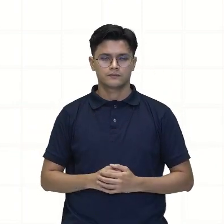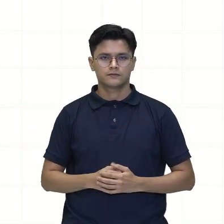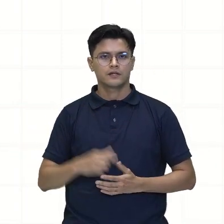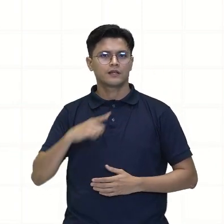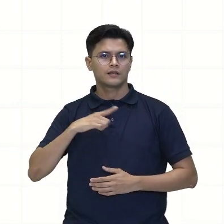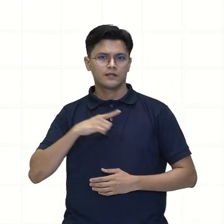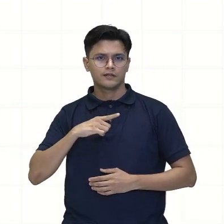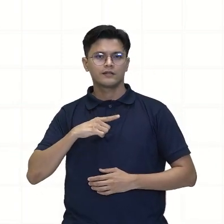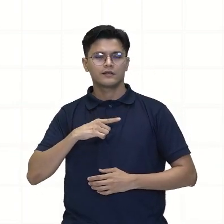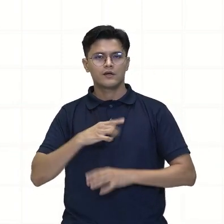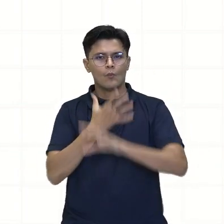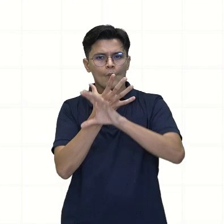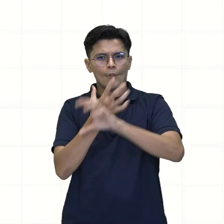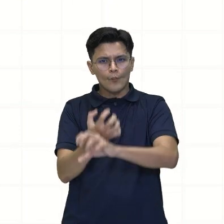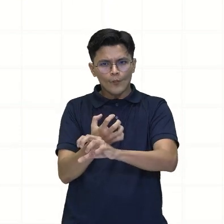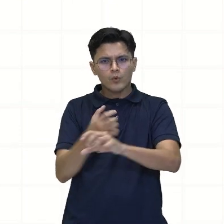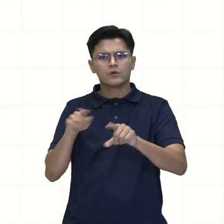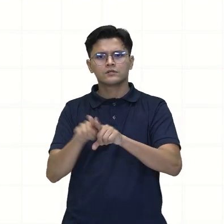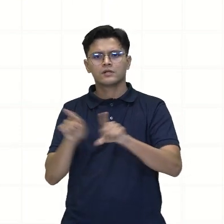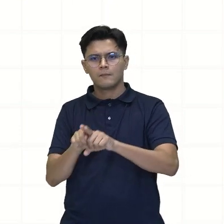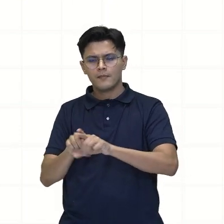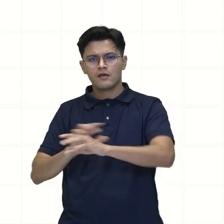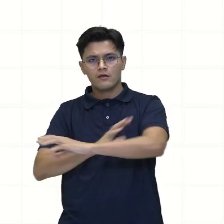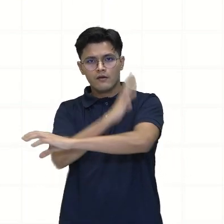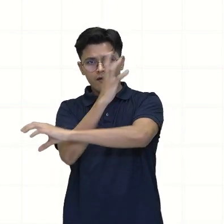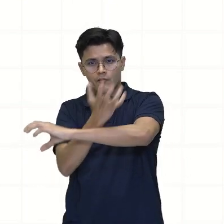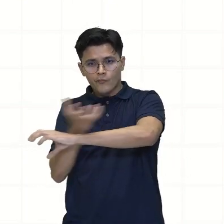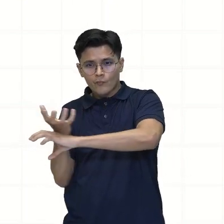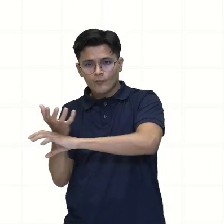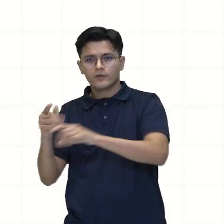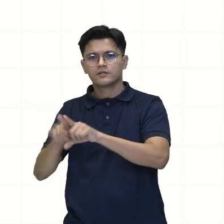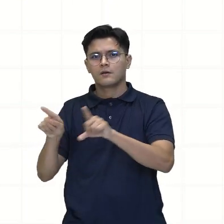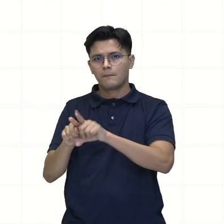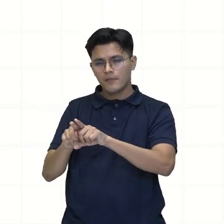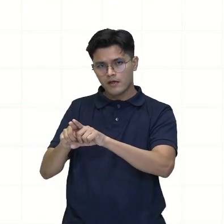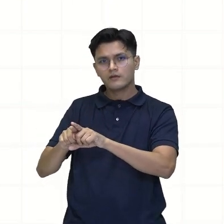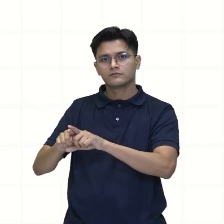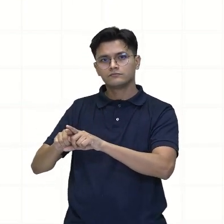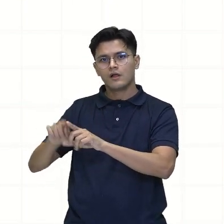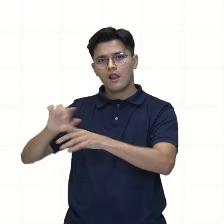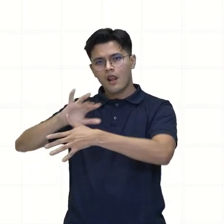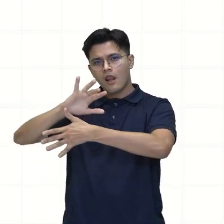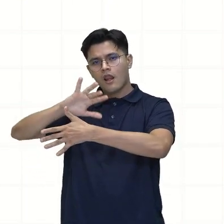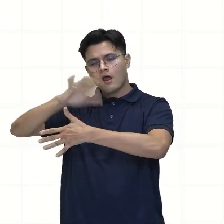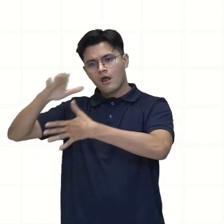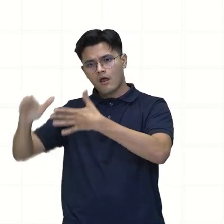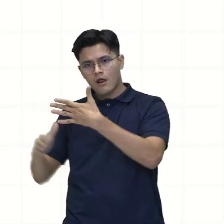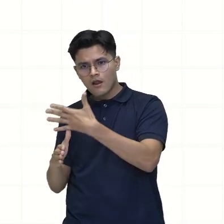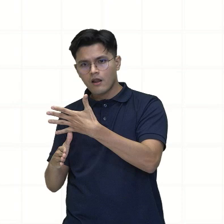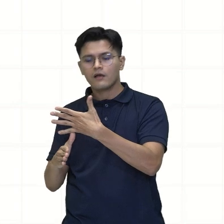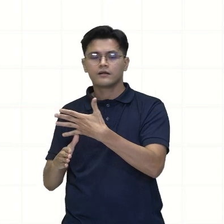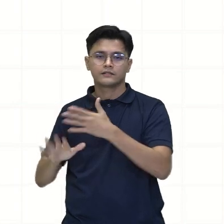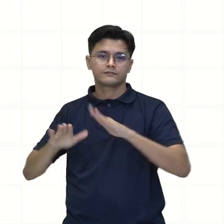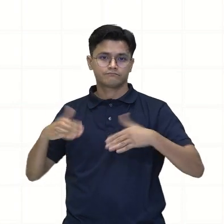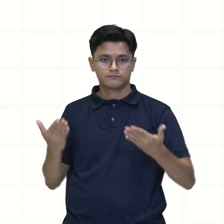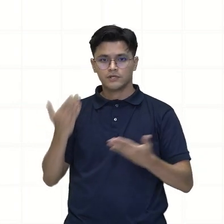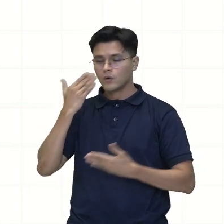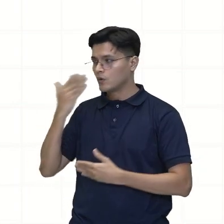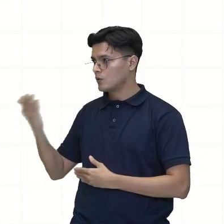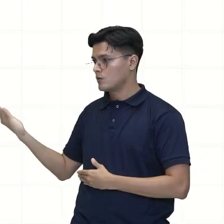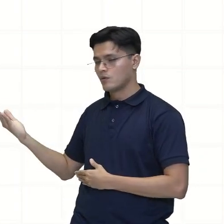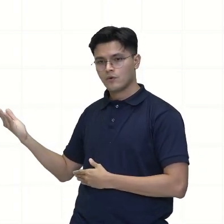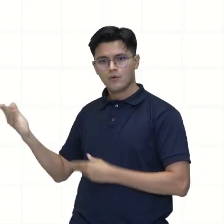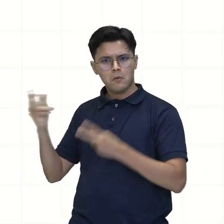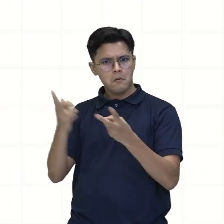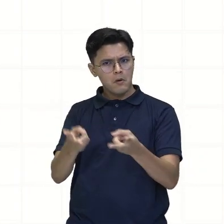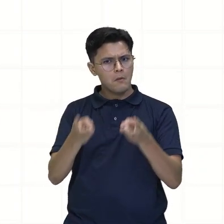da Caatinga, do Cerrado, da Mata Atlântica. Aí observem, né, essa produção